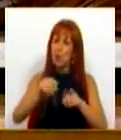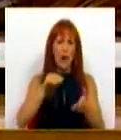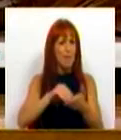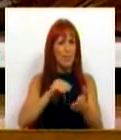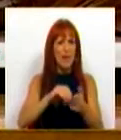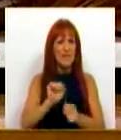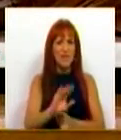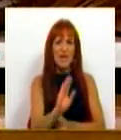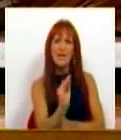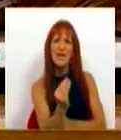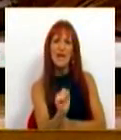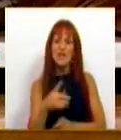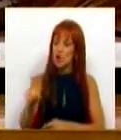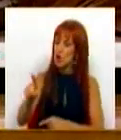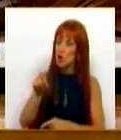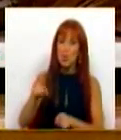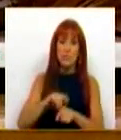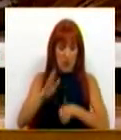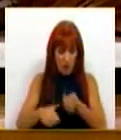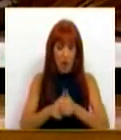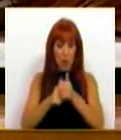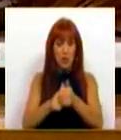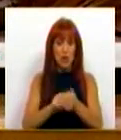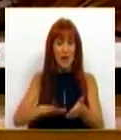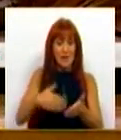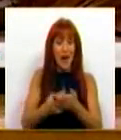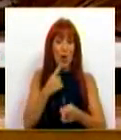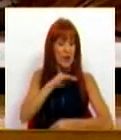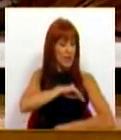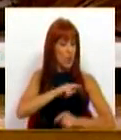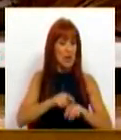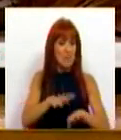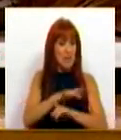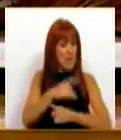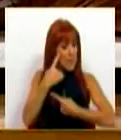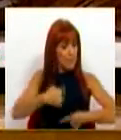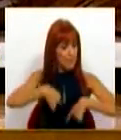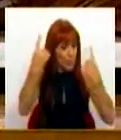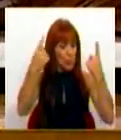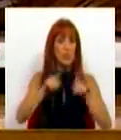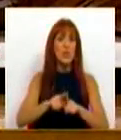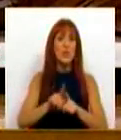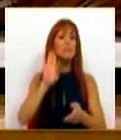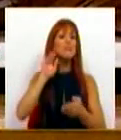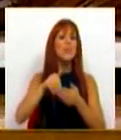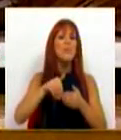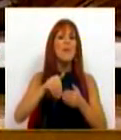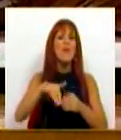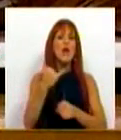pobreza infantil. Escolhemos prosseguir com a reposição salarial na administração pública, que se concluirá